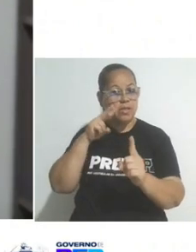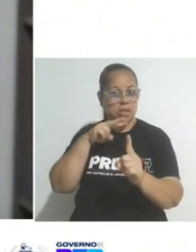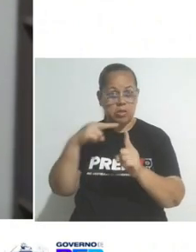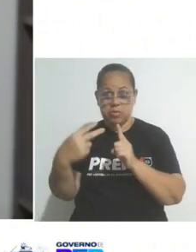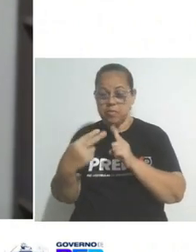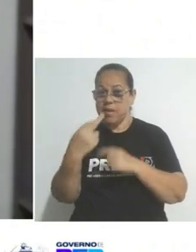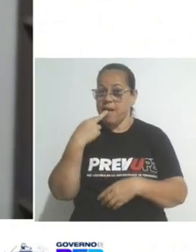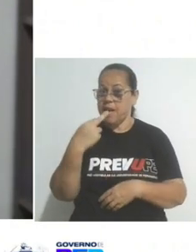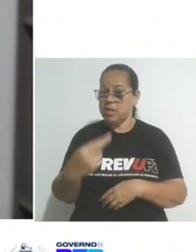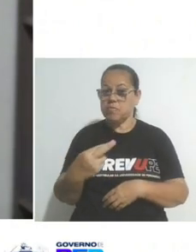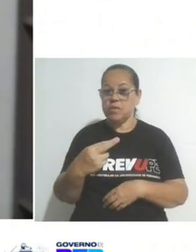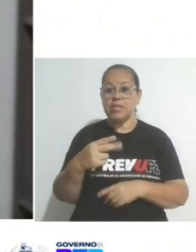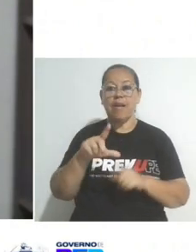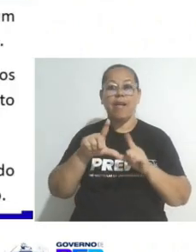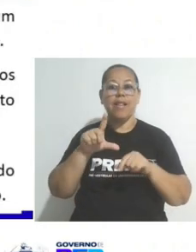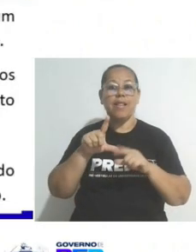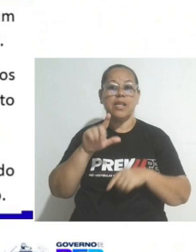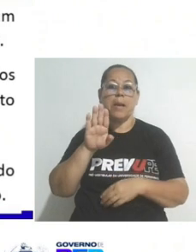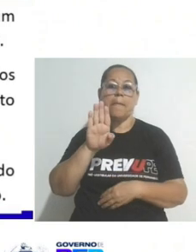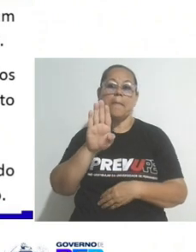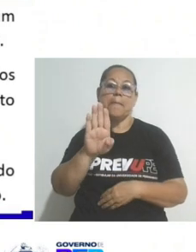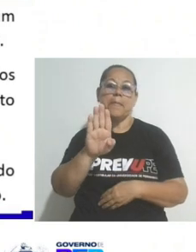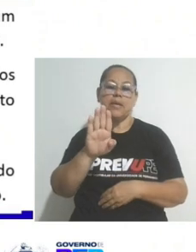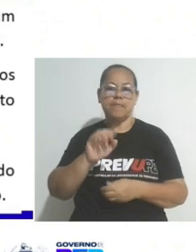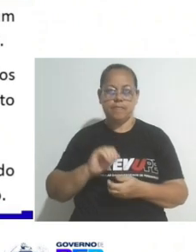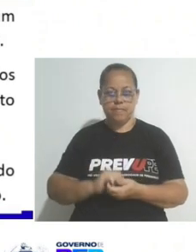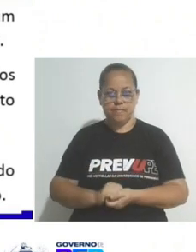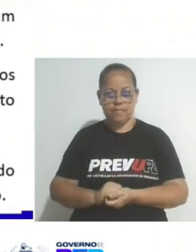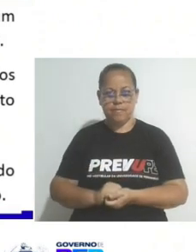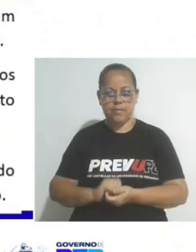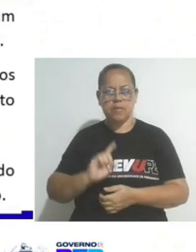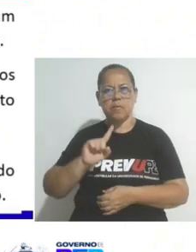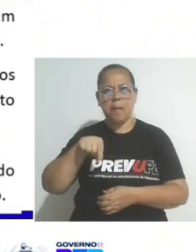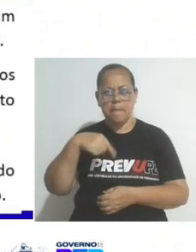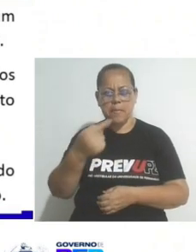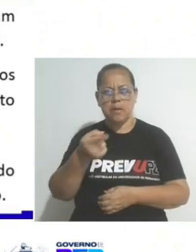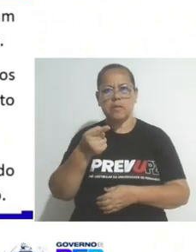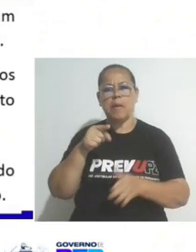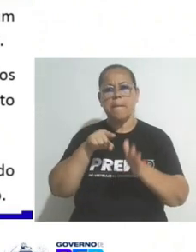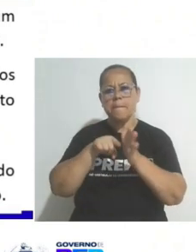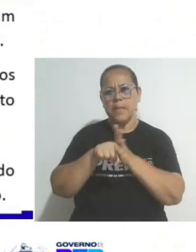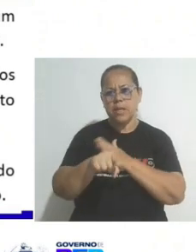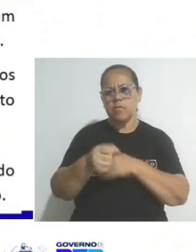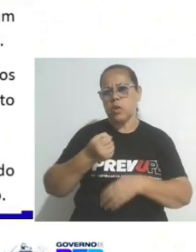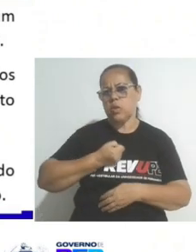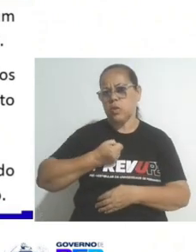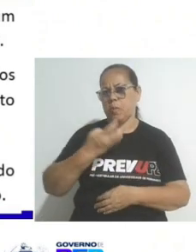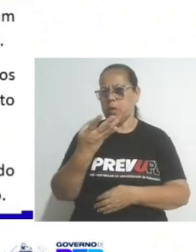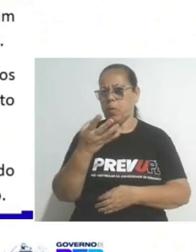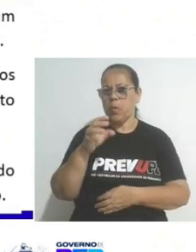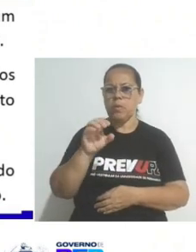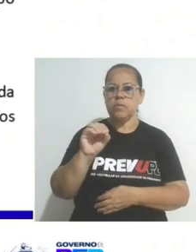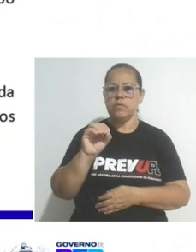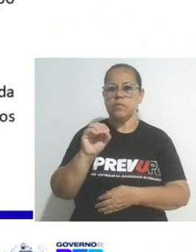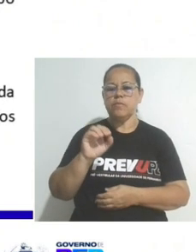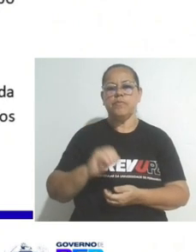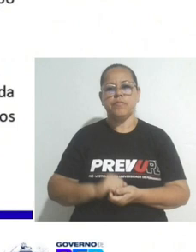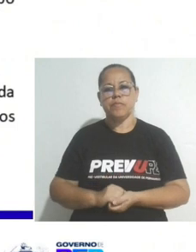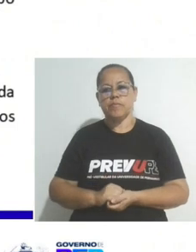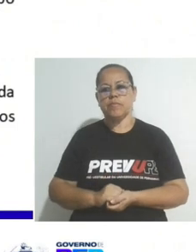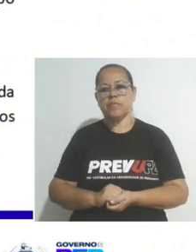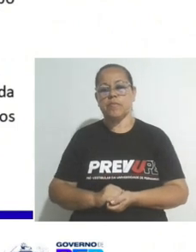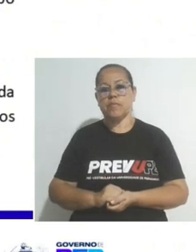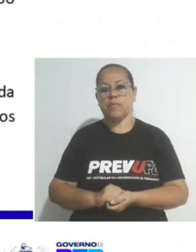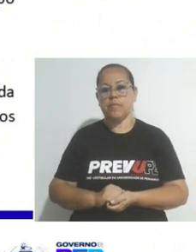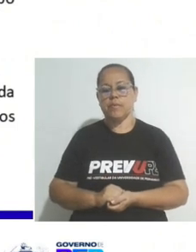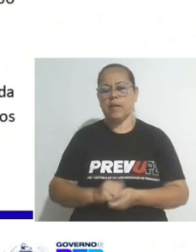resposta da questão é a letra B vamos até a nossa próxima questão questão de número 40 a questão de número